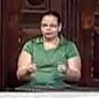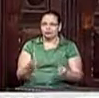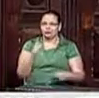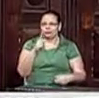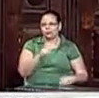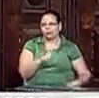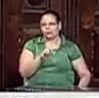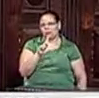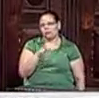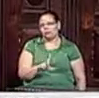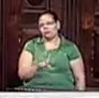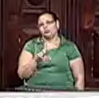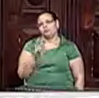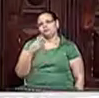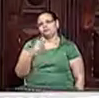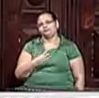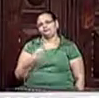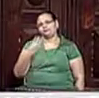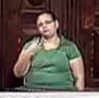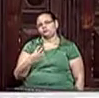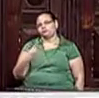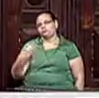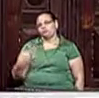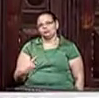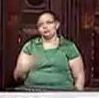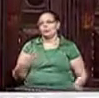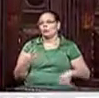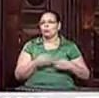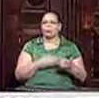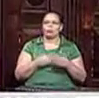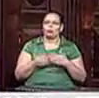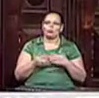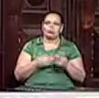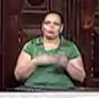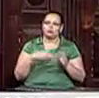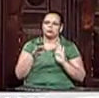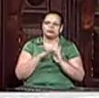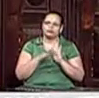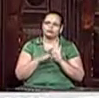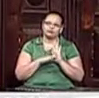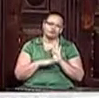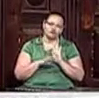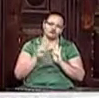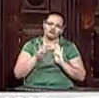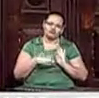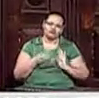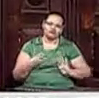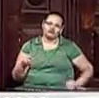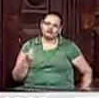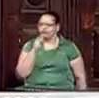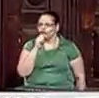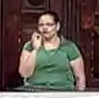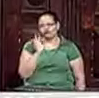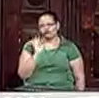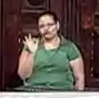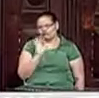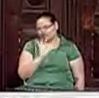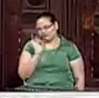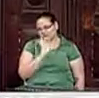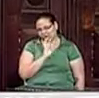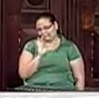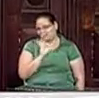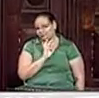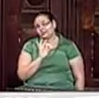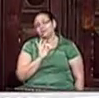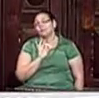PL 343, nem de qualquer outra dessas medidas que temos lutado para ter mais dinheiro. Mas